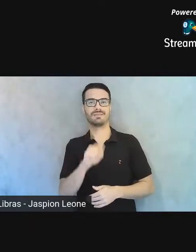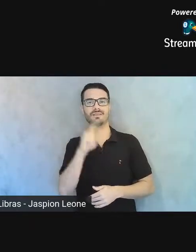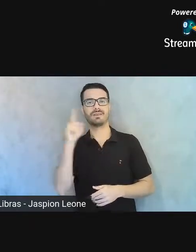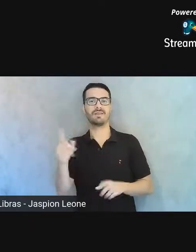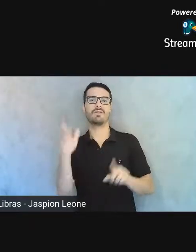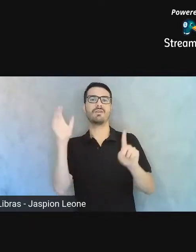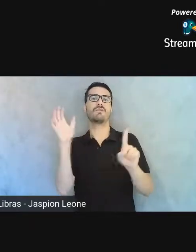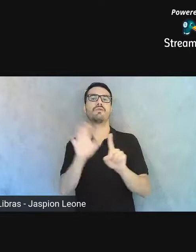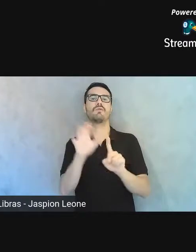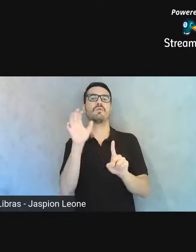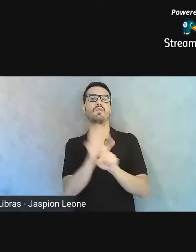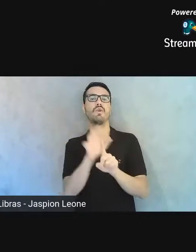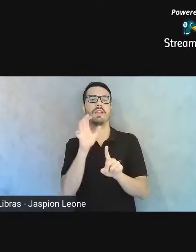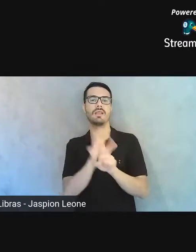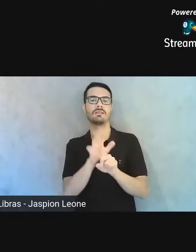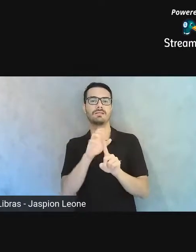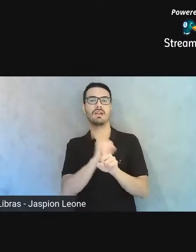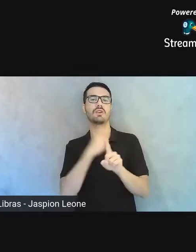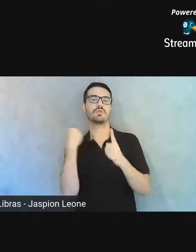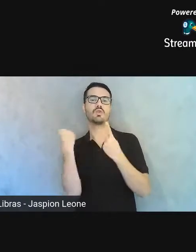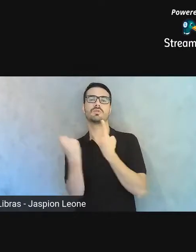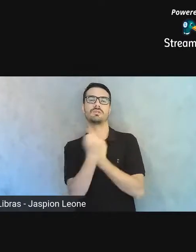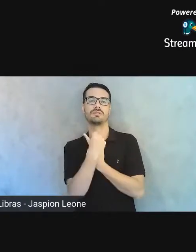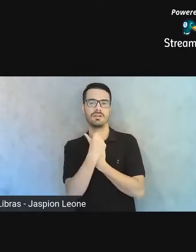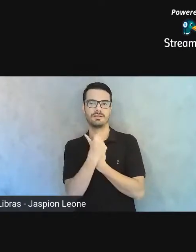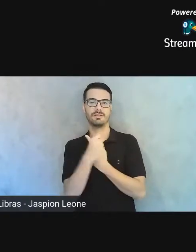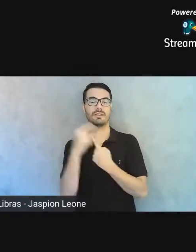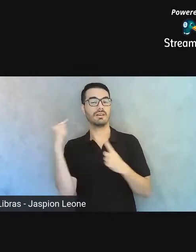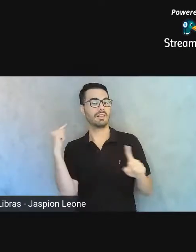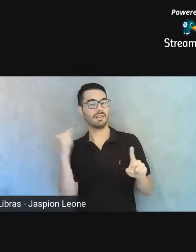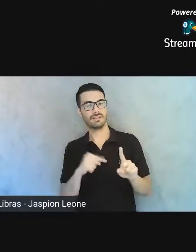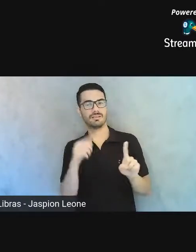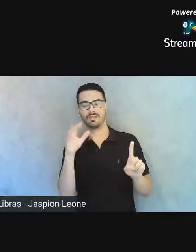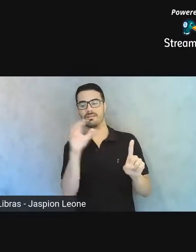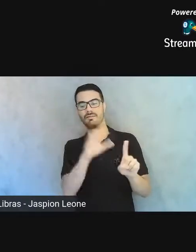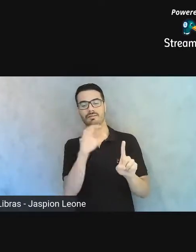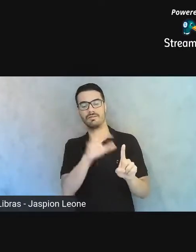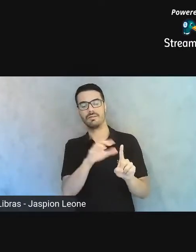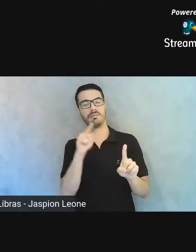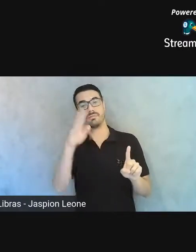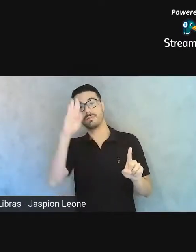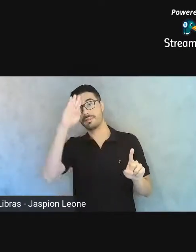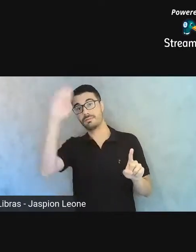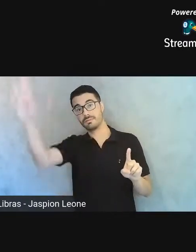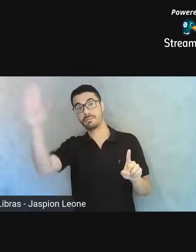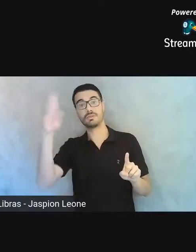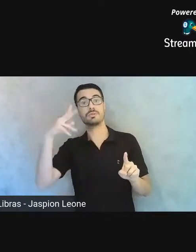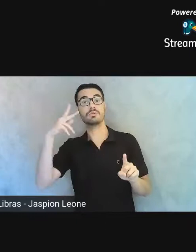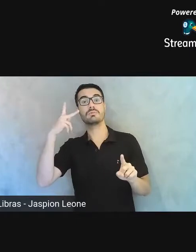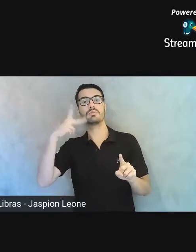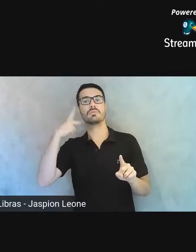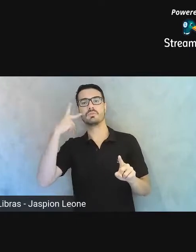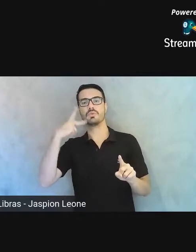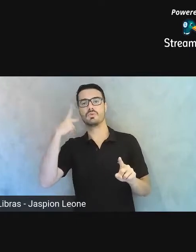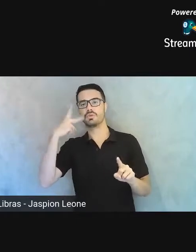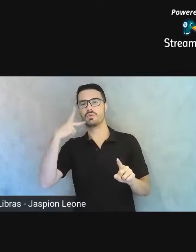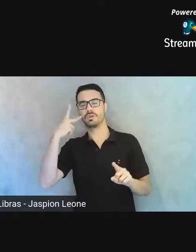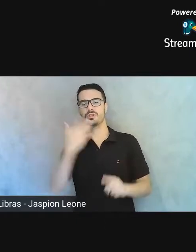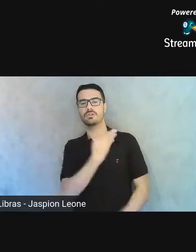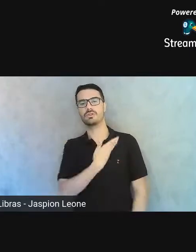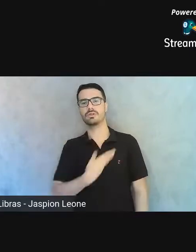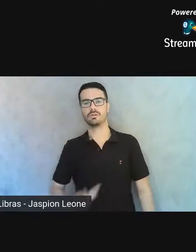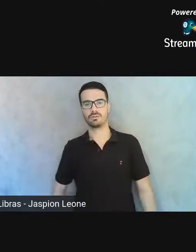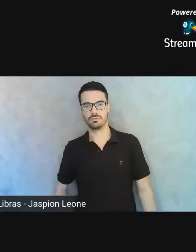é um impacto que está principalmente refletido nas políticas públicas, né?